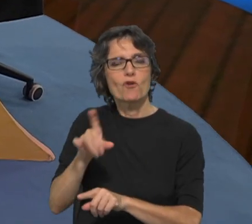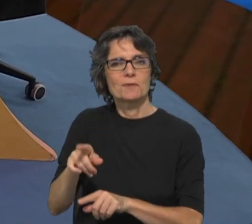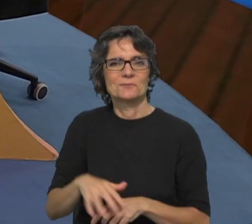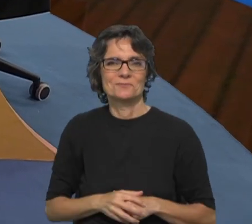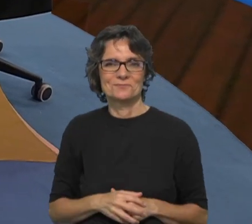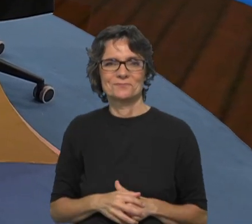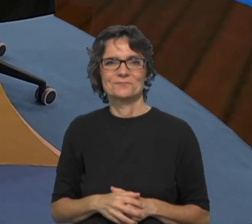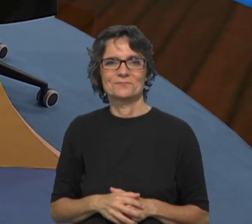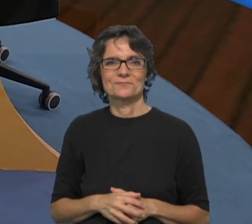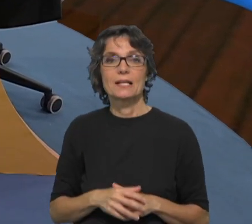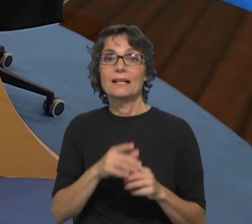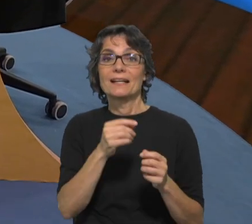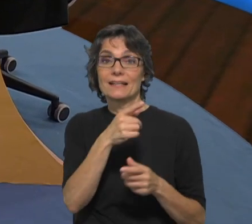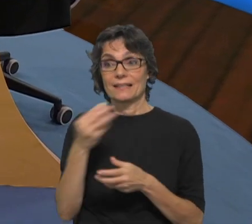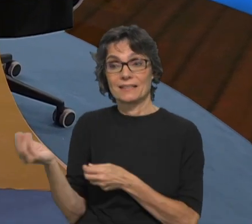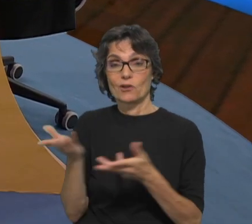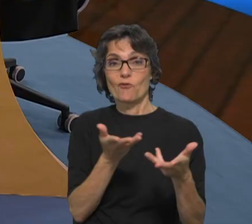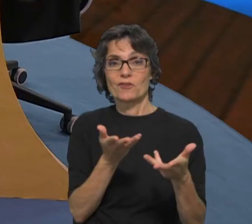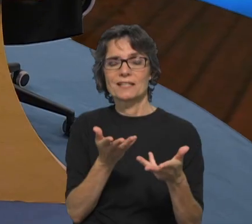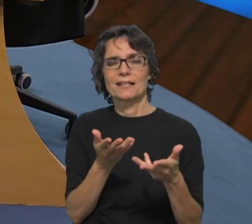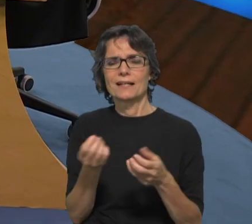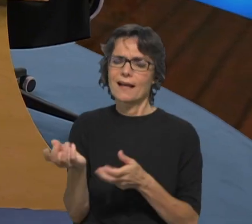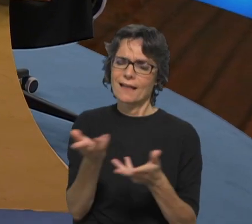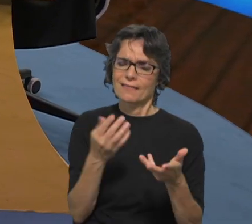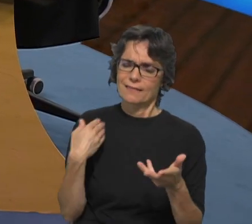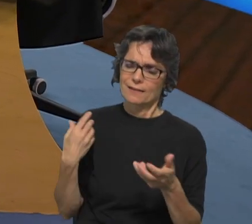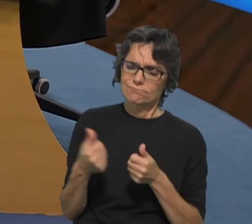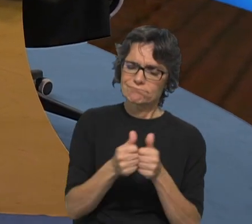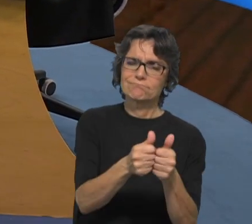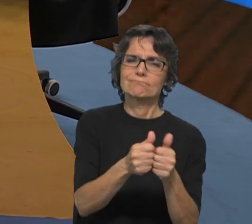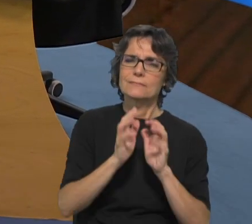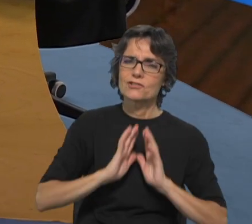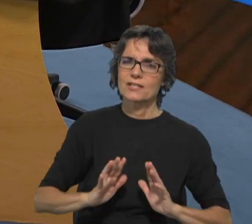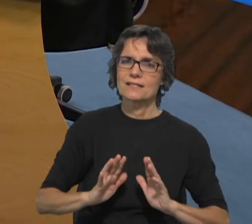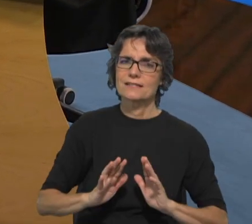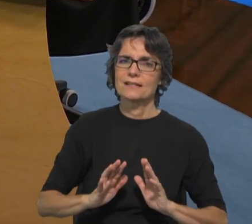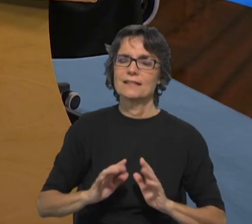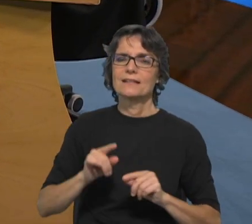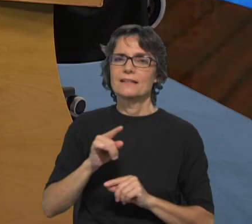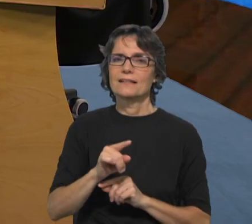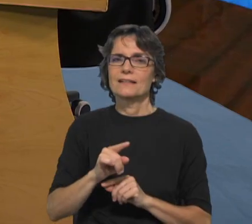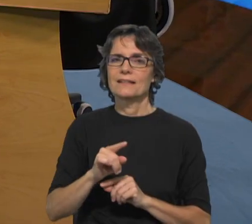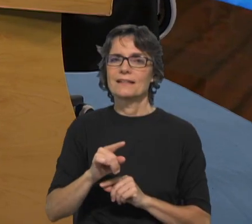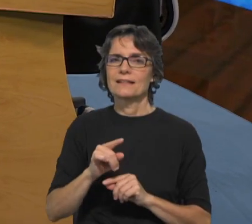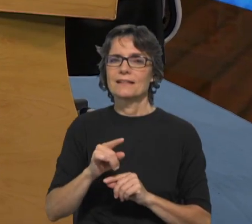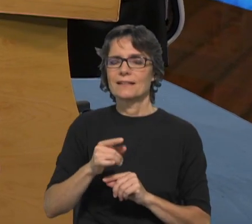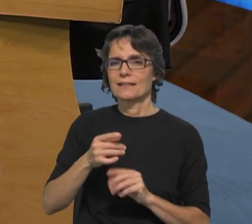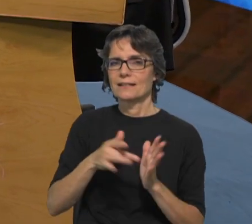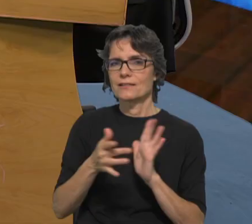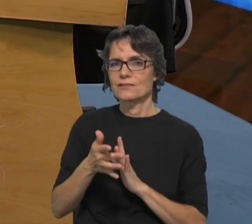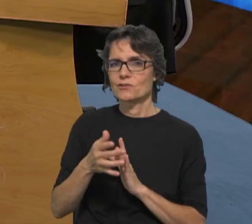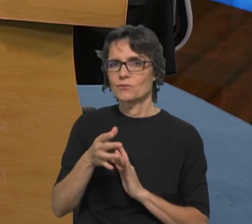convite dele, vindo comigo, descansai, é um recentramento num descanso nele, na sua mensagem, até